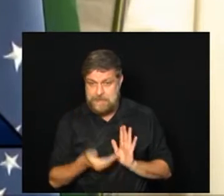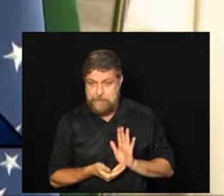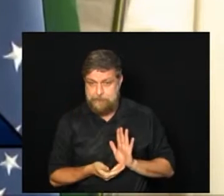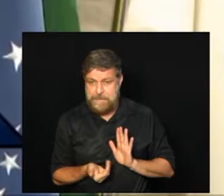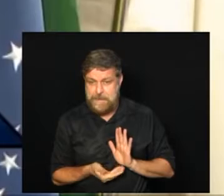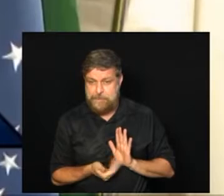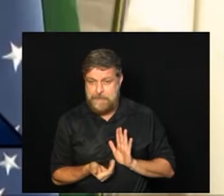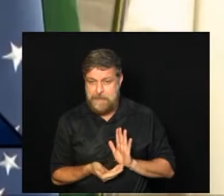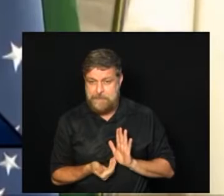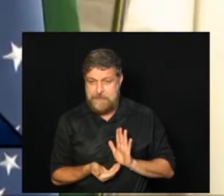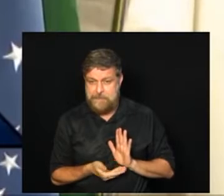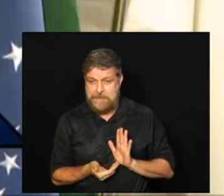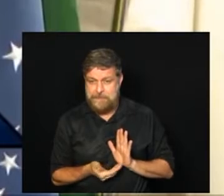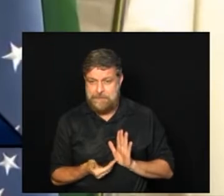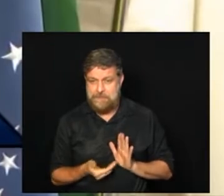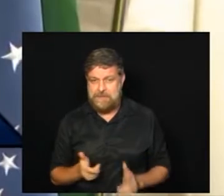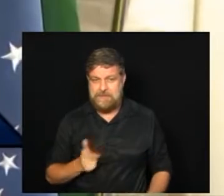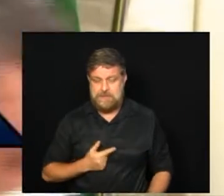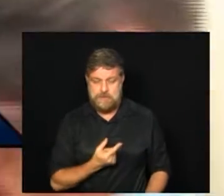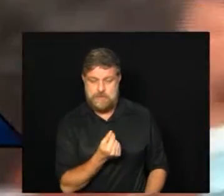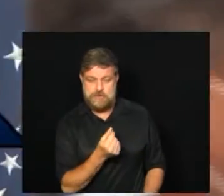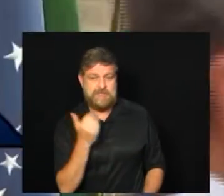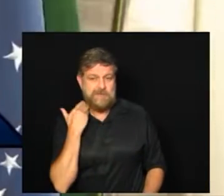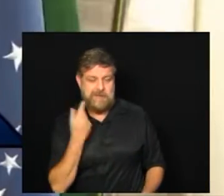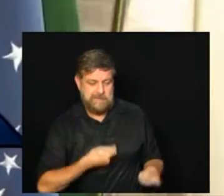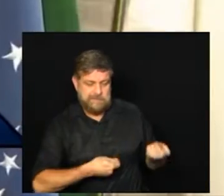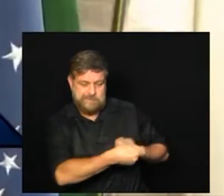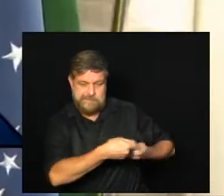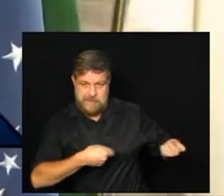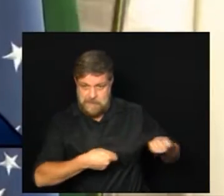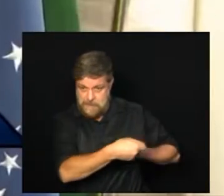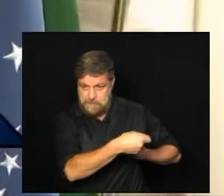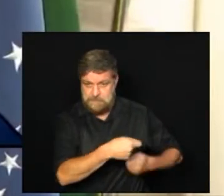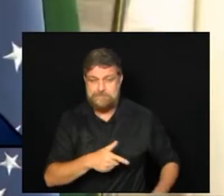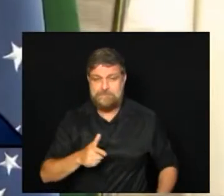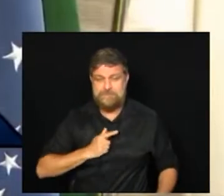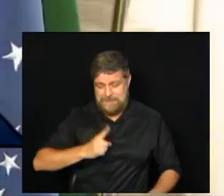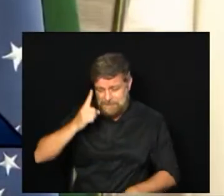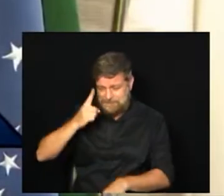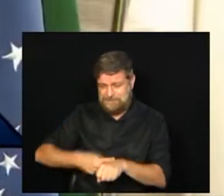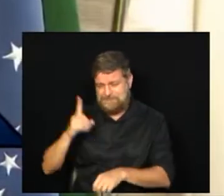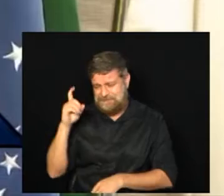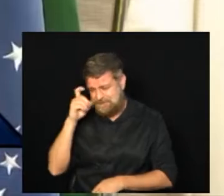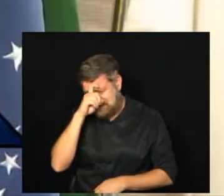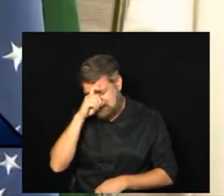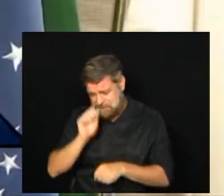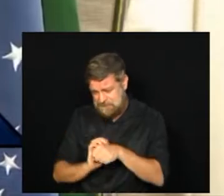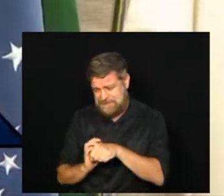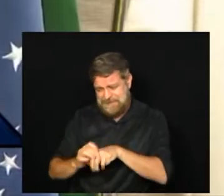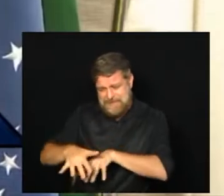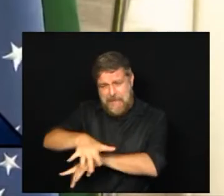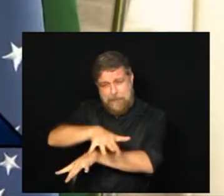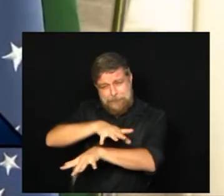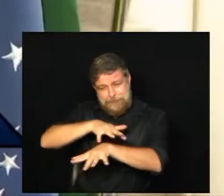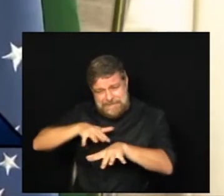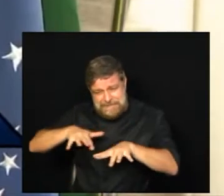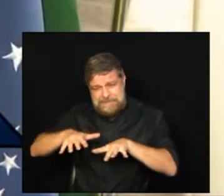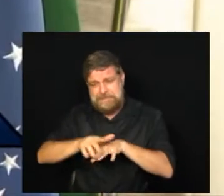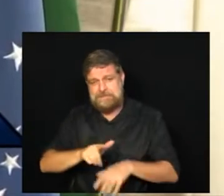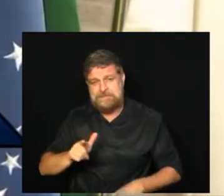comprometer o salário com um empréstimo consignado, por exemplo. Nesse momento de dificuldade, de pandemia,